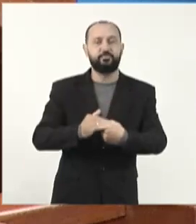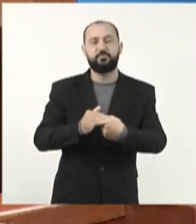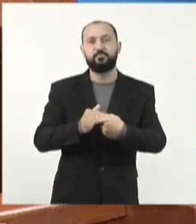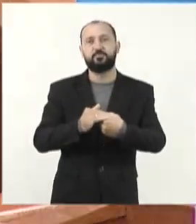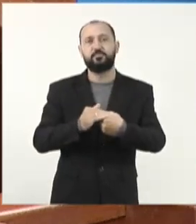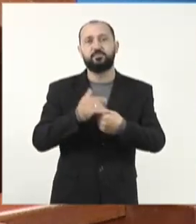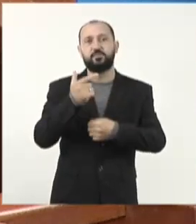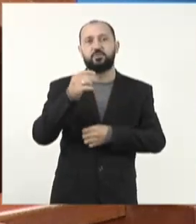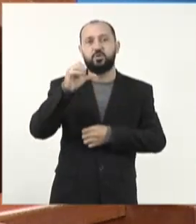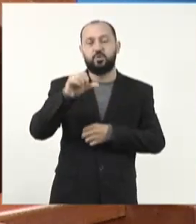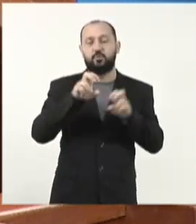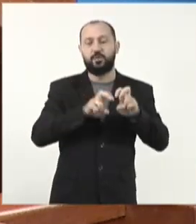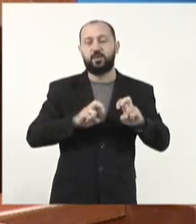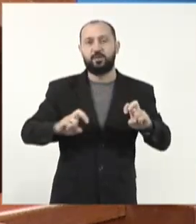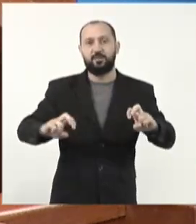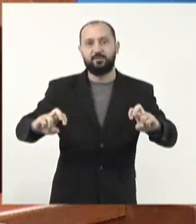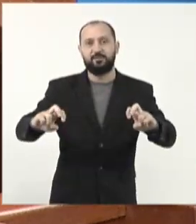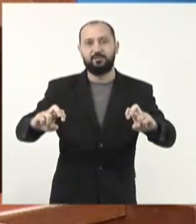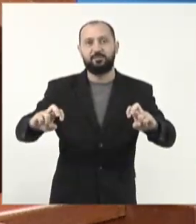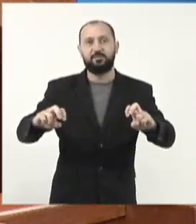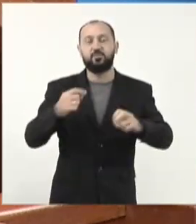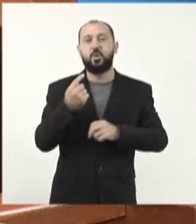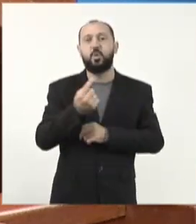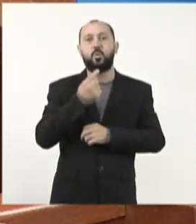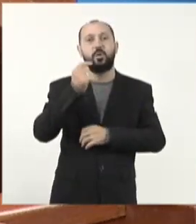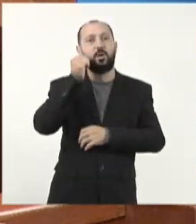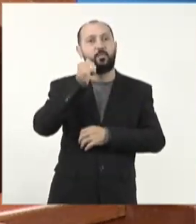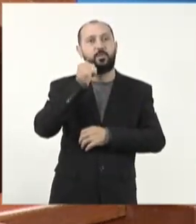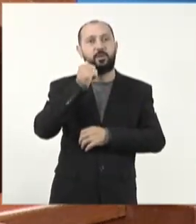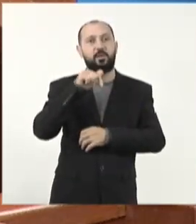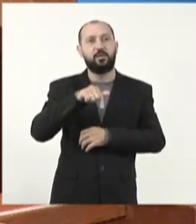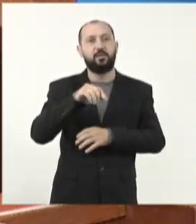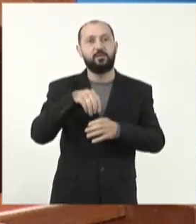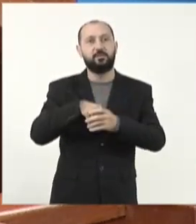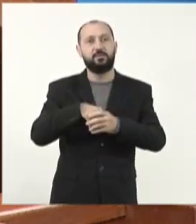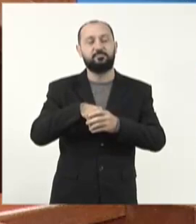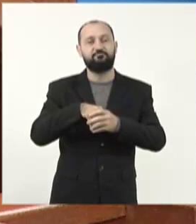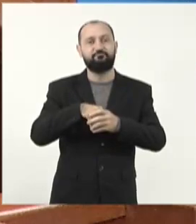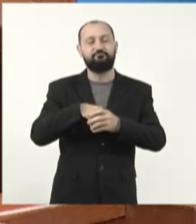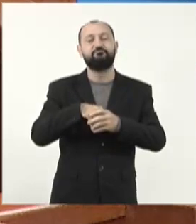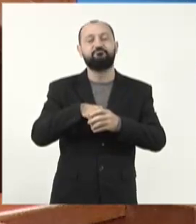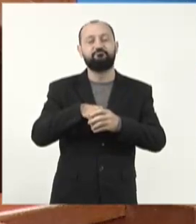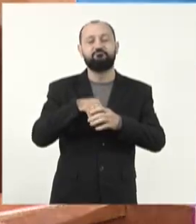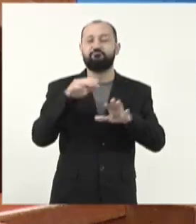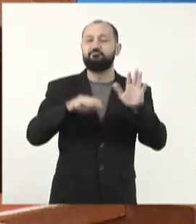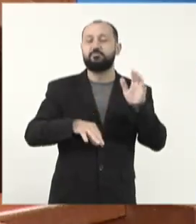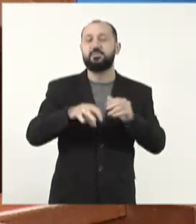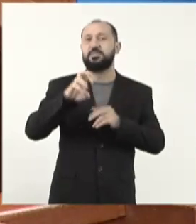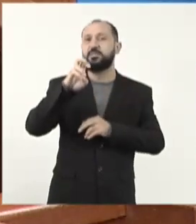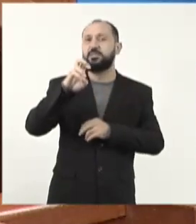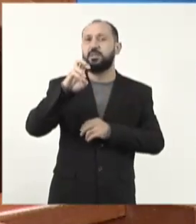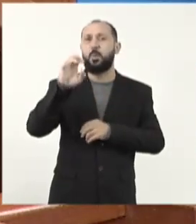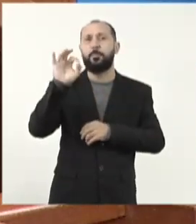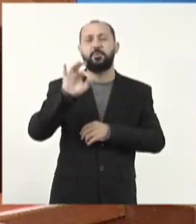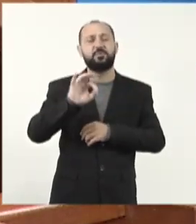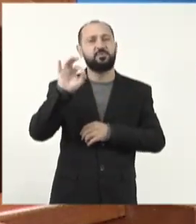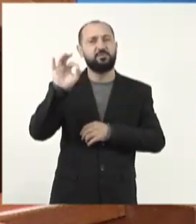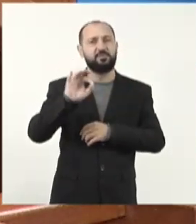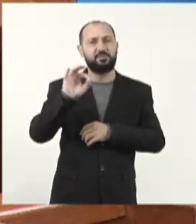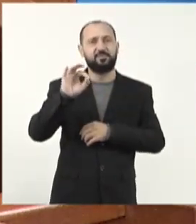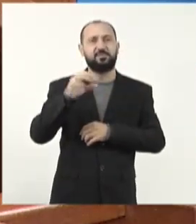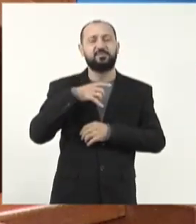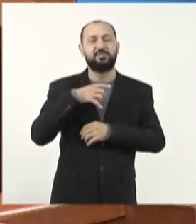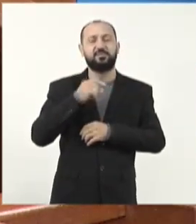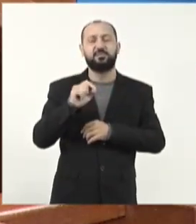temos 29 cadeiras e eu sou a única mulher naquela Câmara. Então, assim, é em torno de 5% de